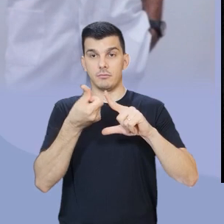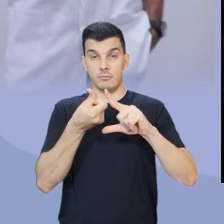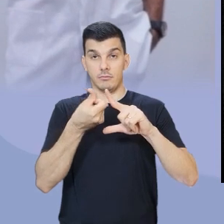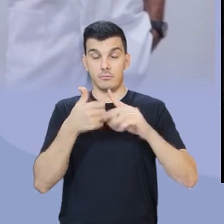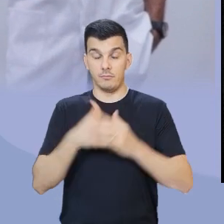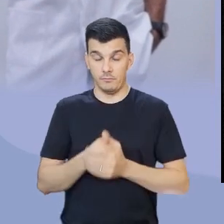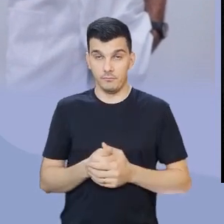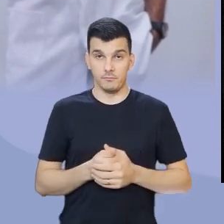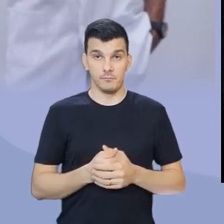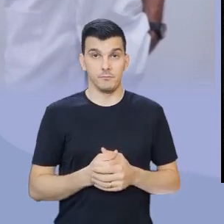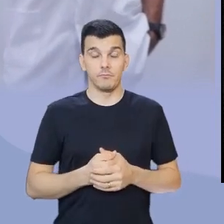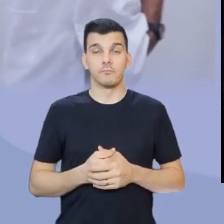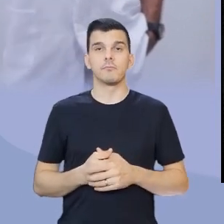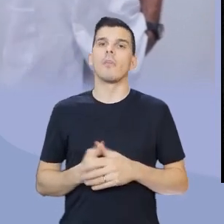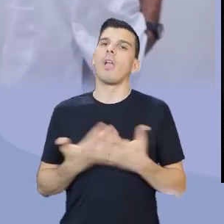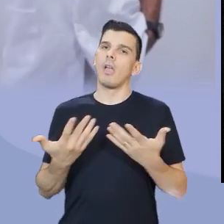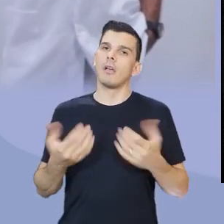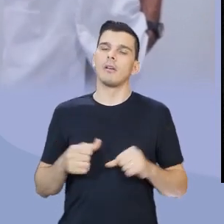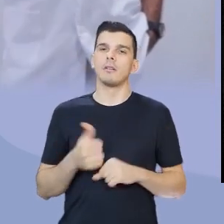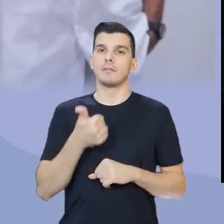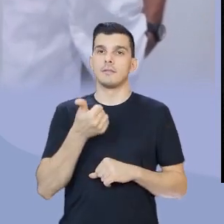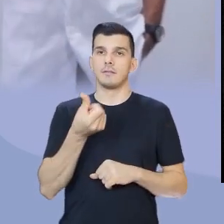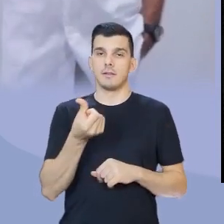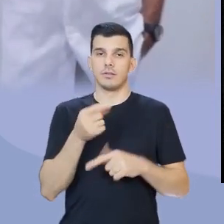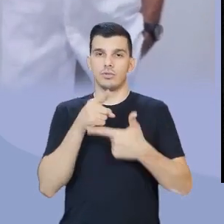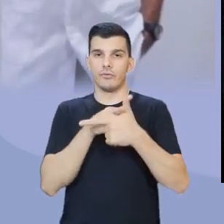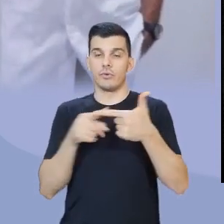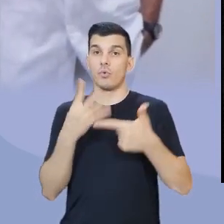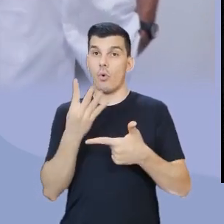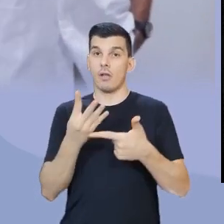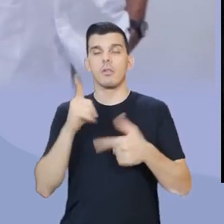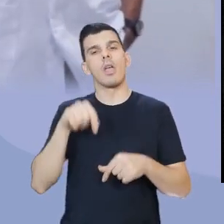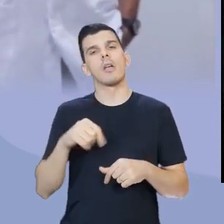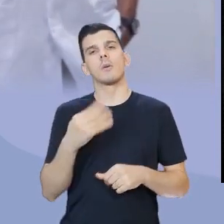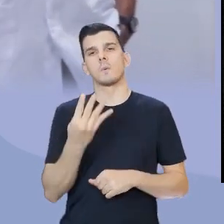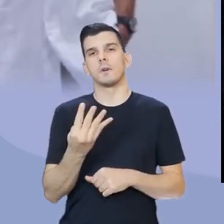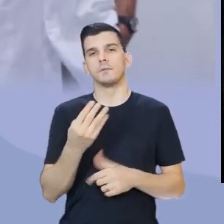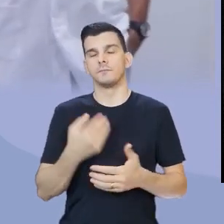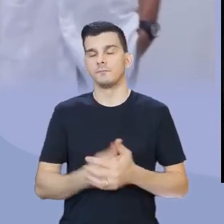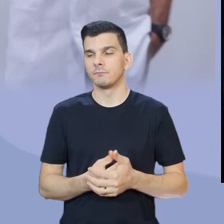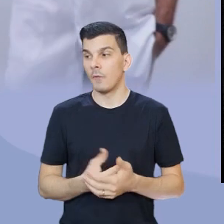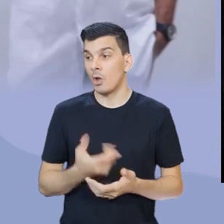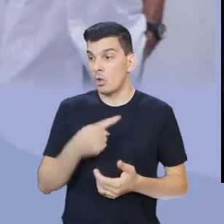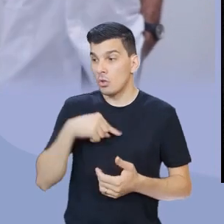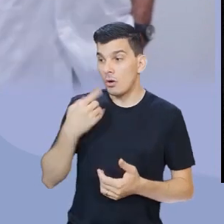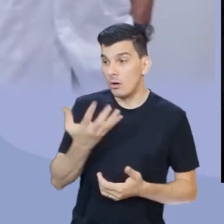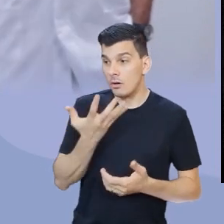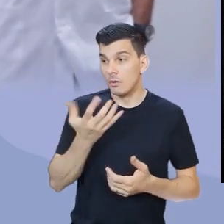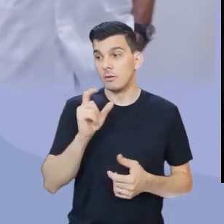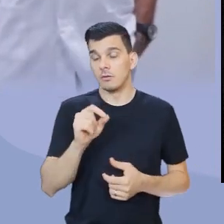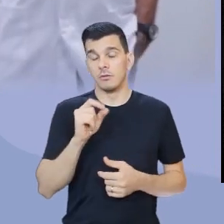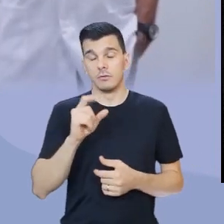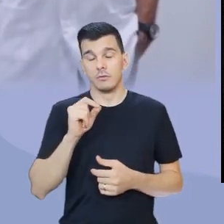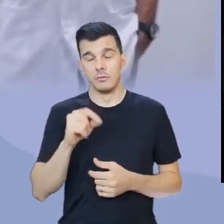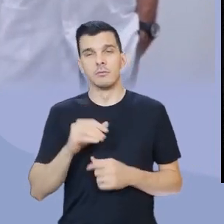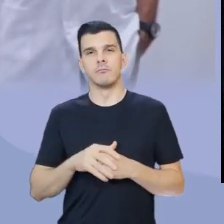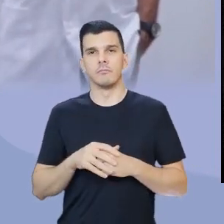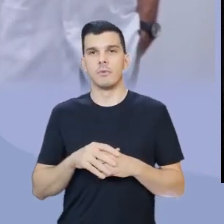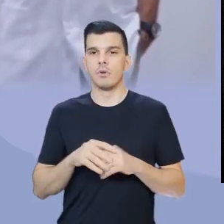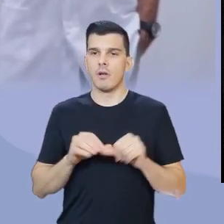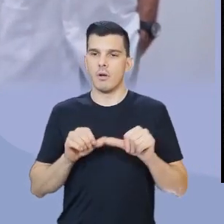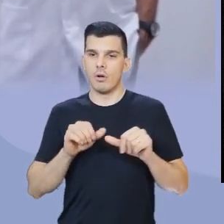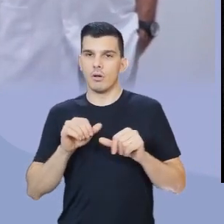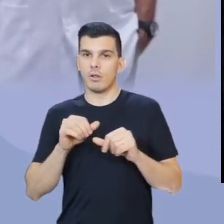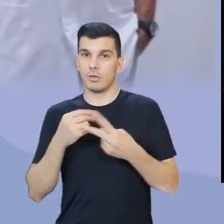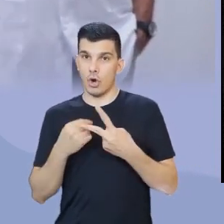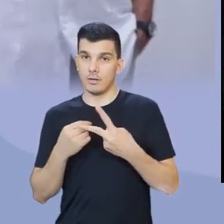4 no adjacente. Então, 16 dividido por 4 dá 4. Então a gente quer que a reta saia da posição